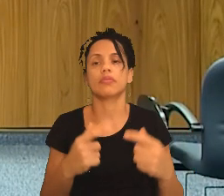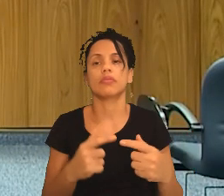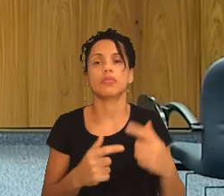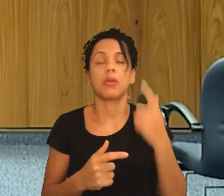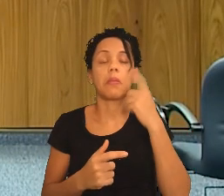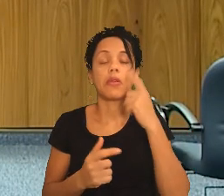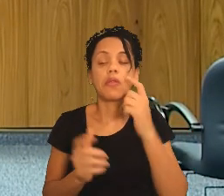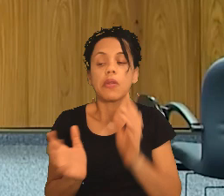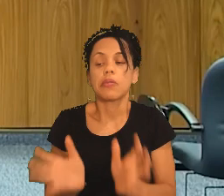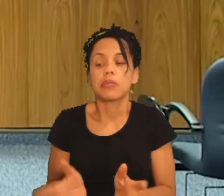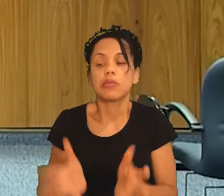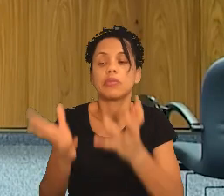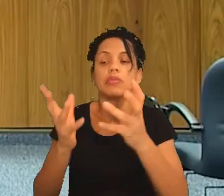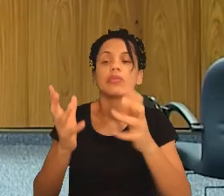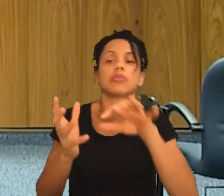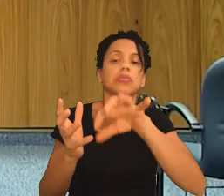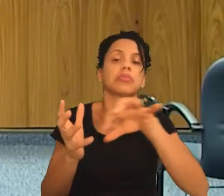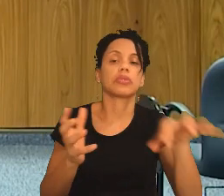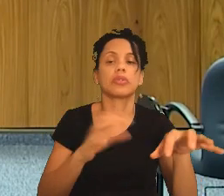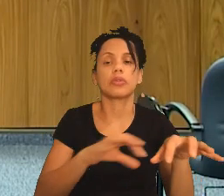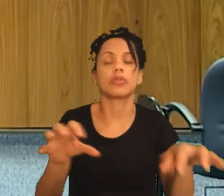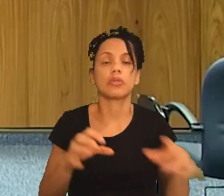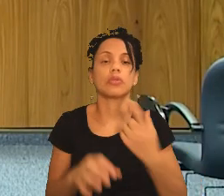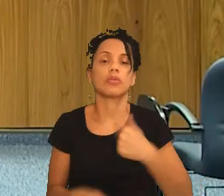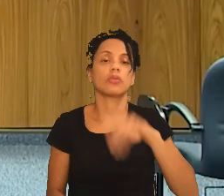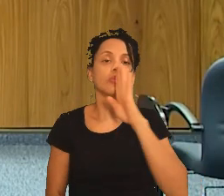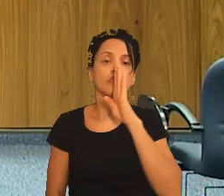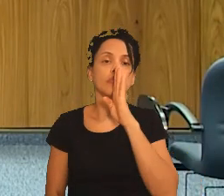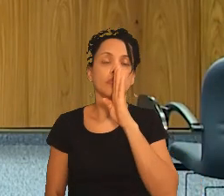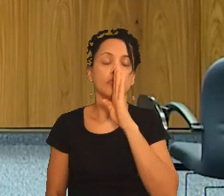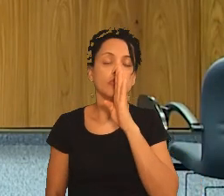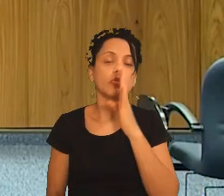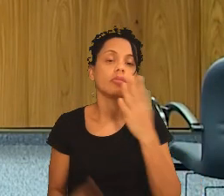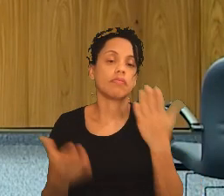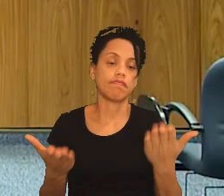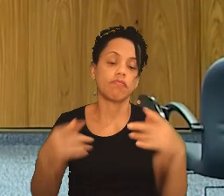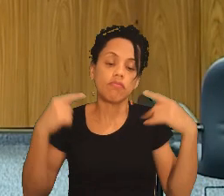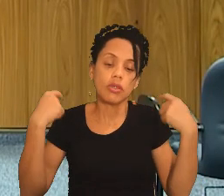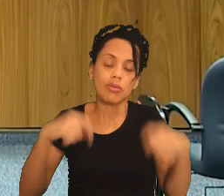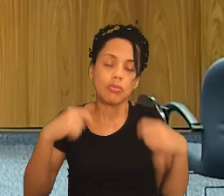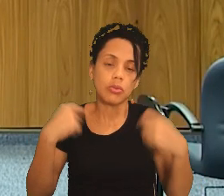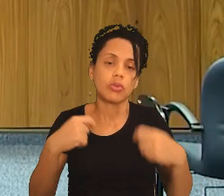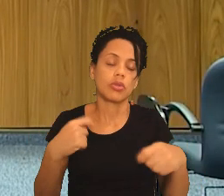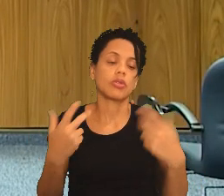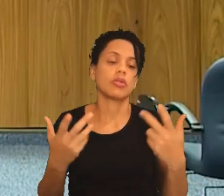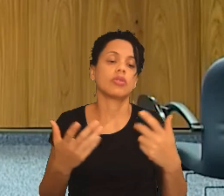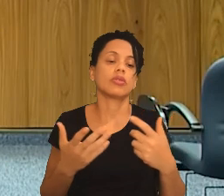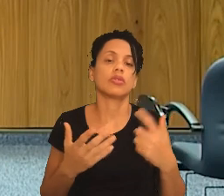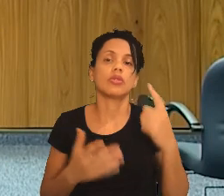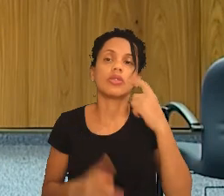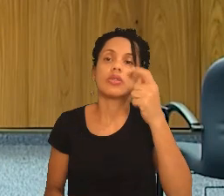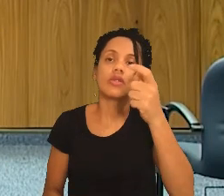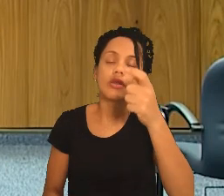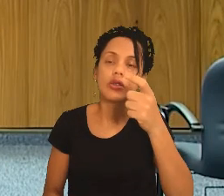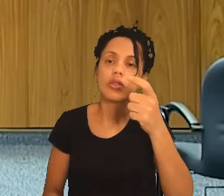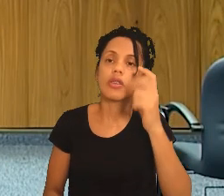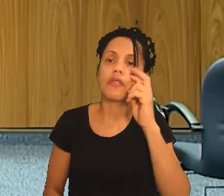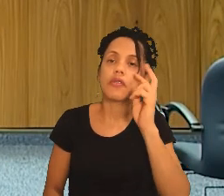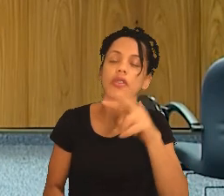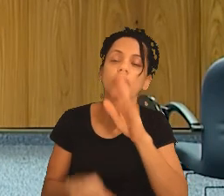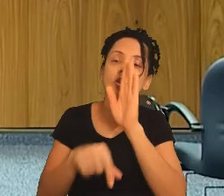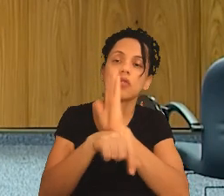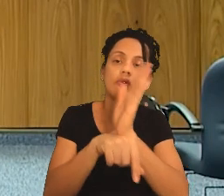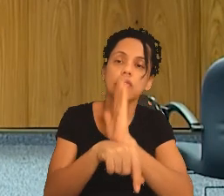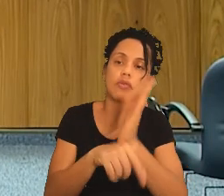como cada conflito, como cada situação merece esse tipo de abordagem, sob pena de a gente estar, de